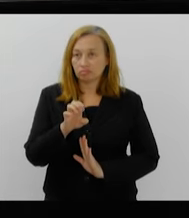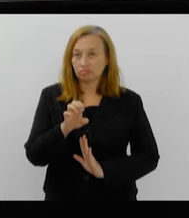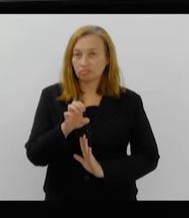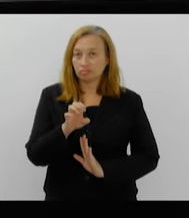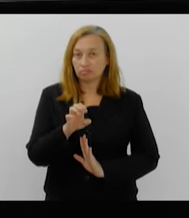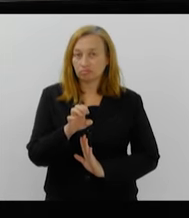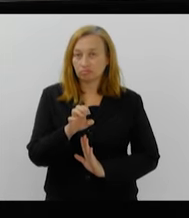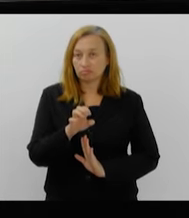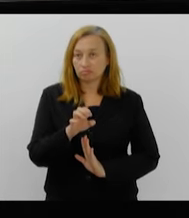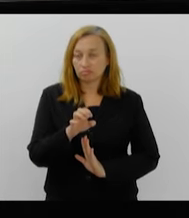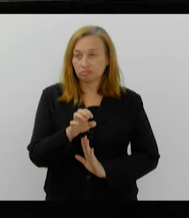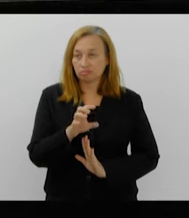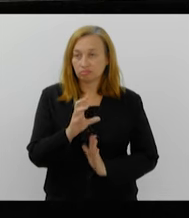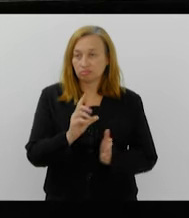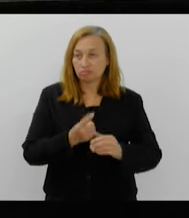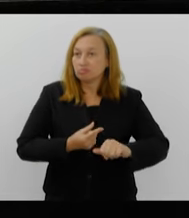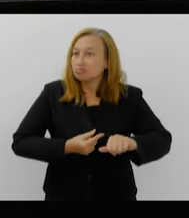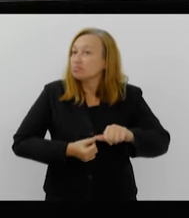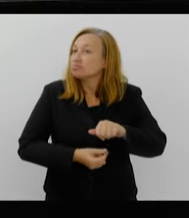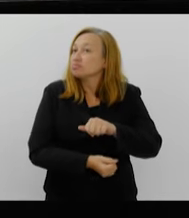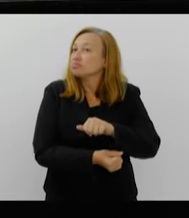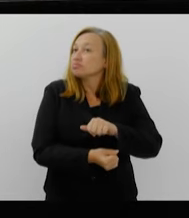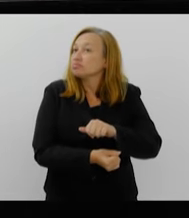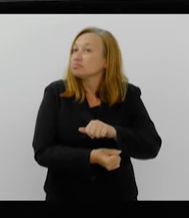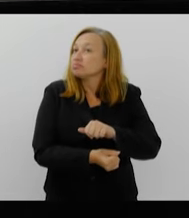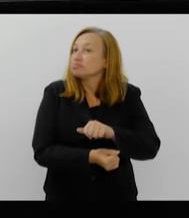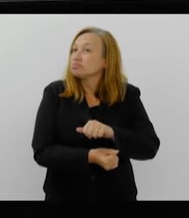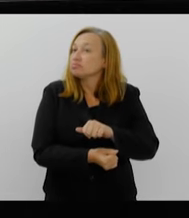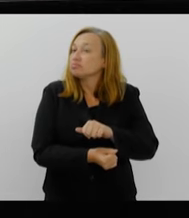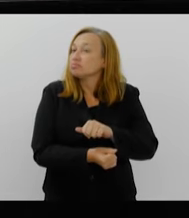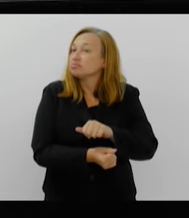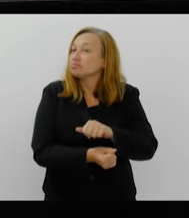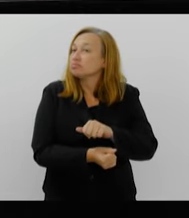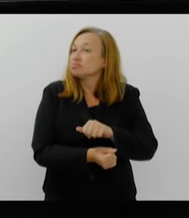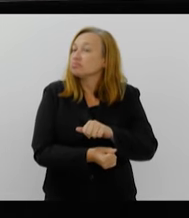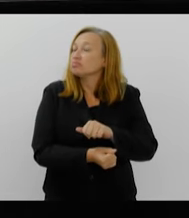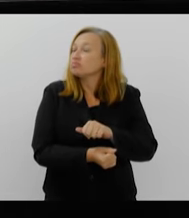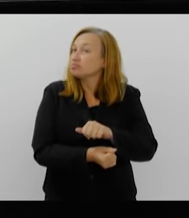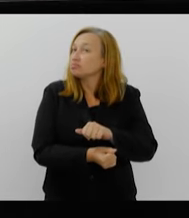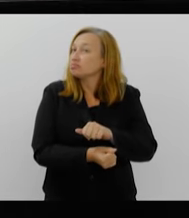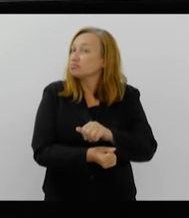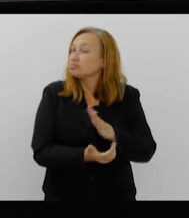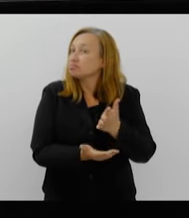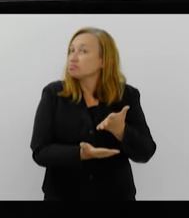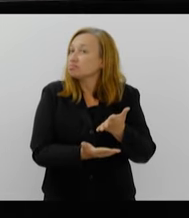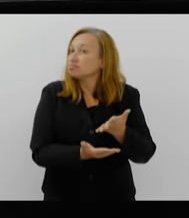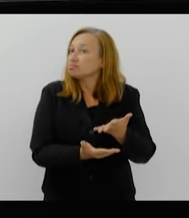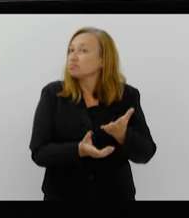que deveria ser para investir, fazer investimentos, o orçamento